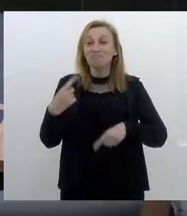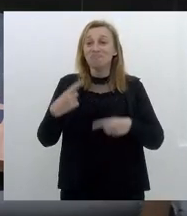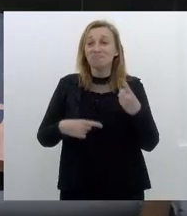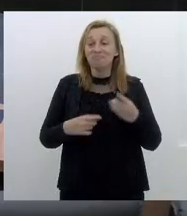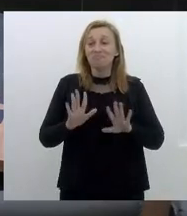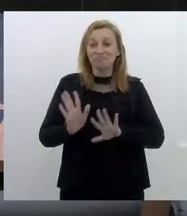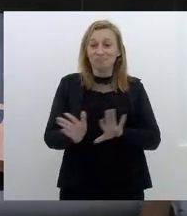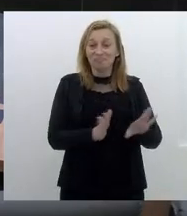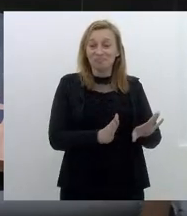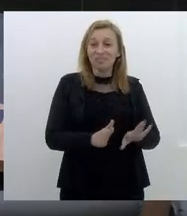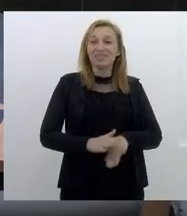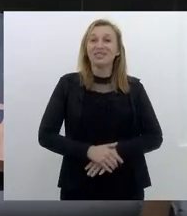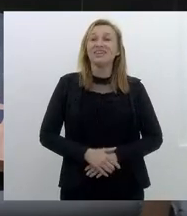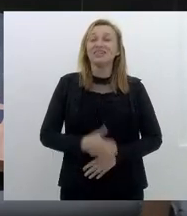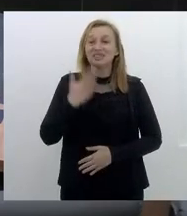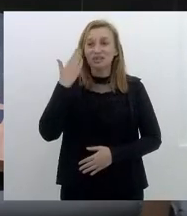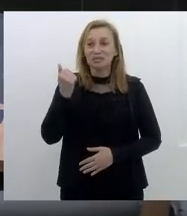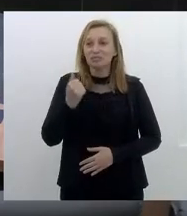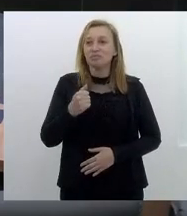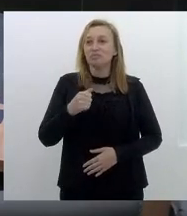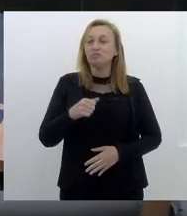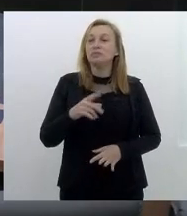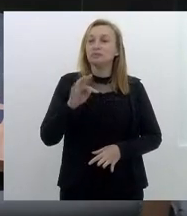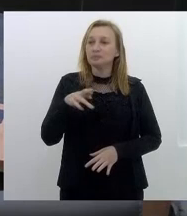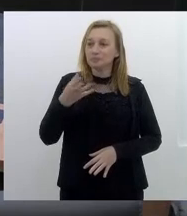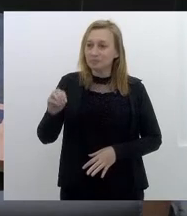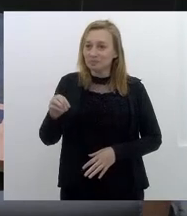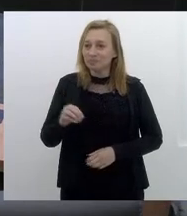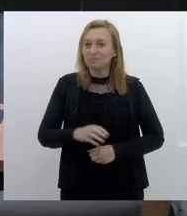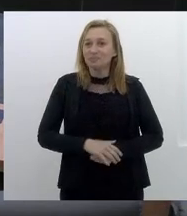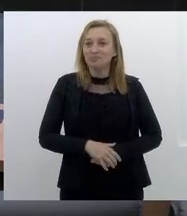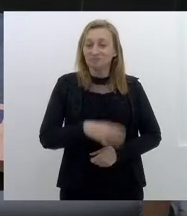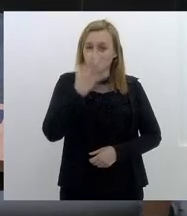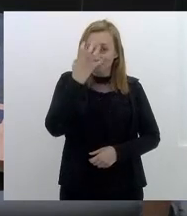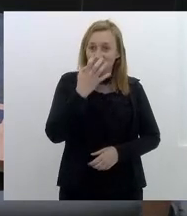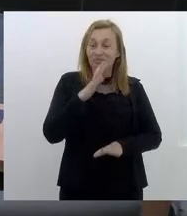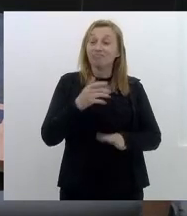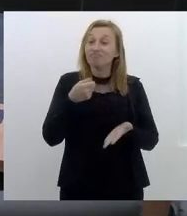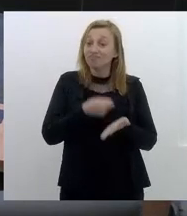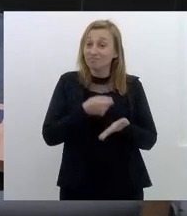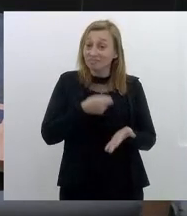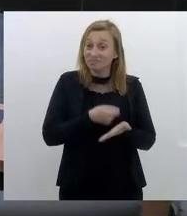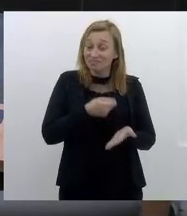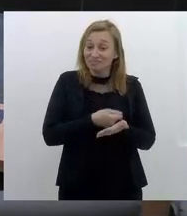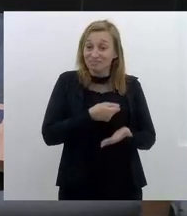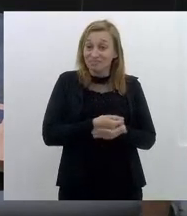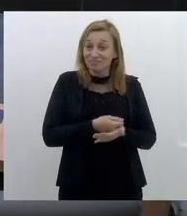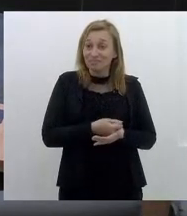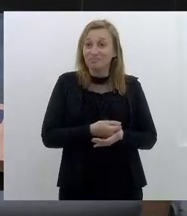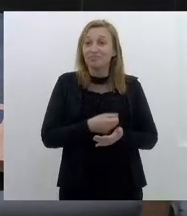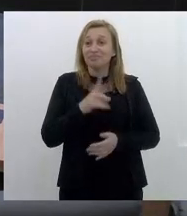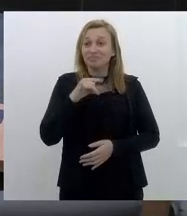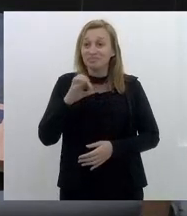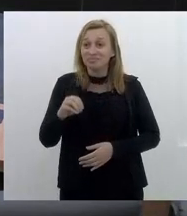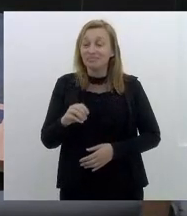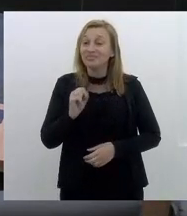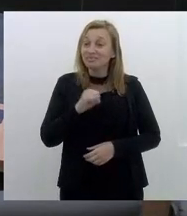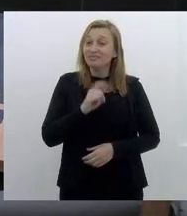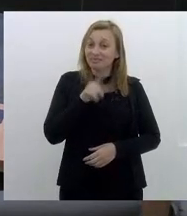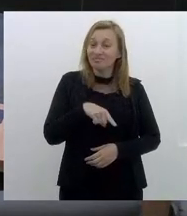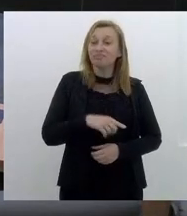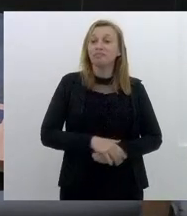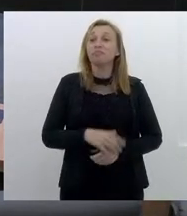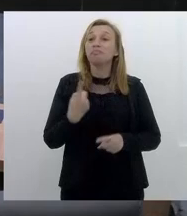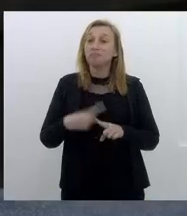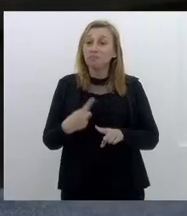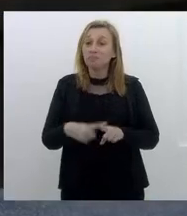porém nós sabemos que a sua tramitação ela tem uma severidade ela exige um corte diferenciado se é assim